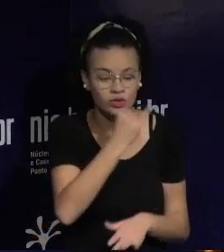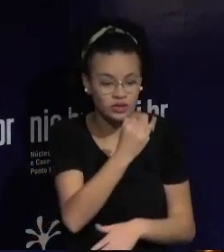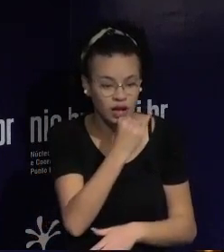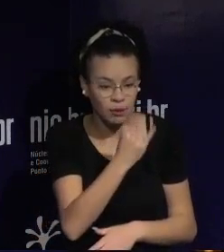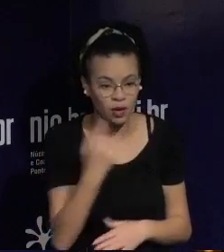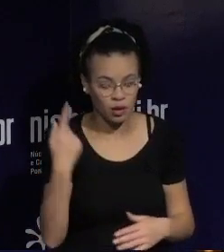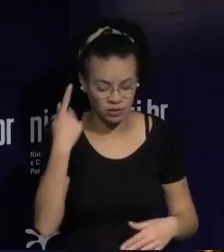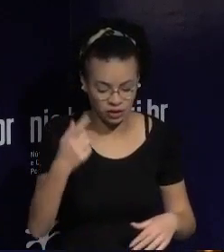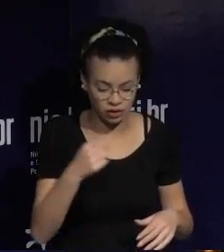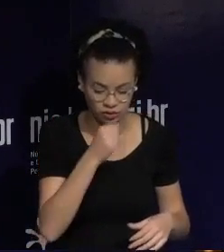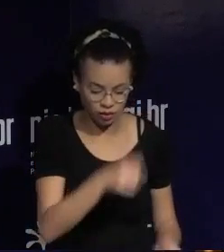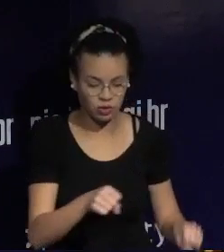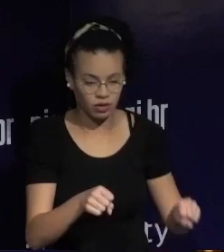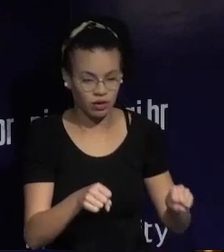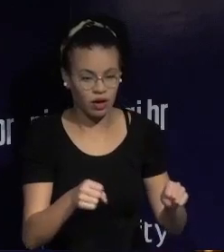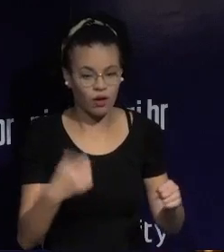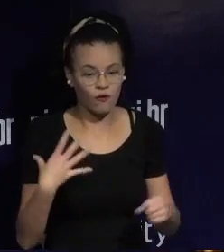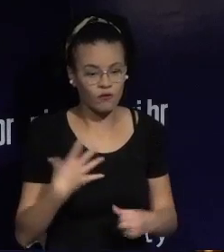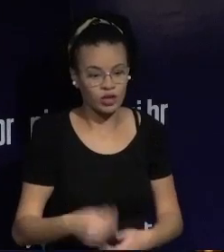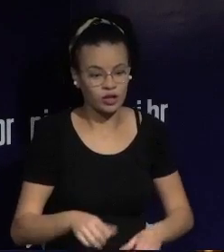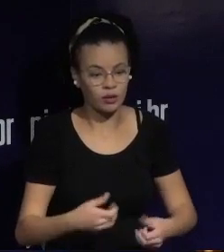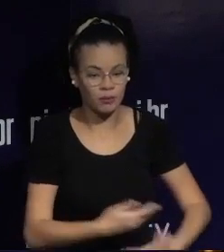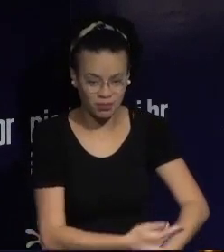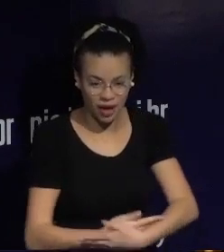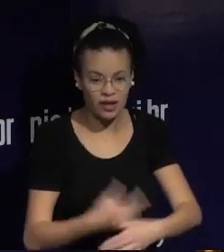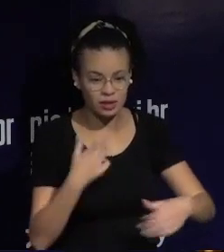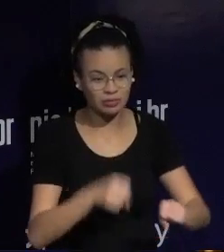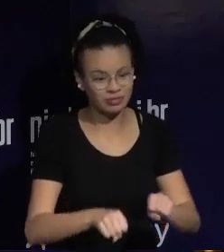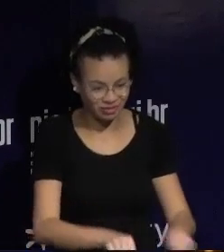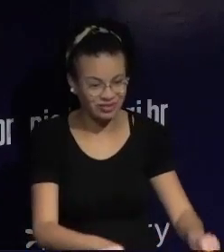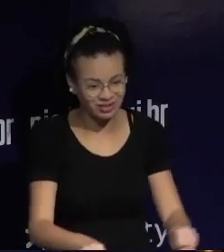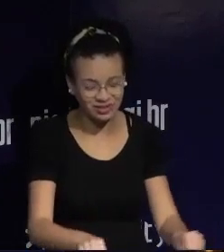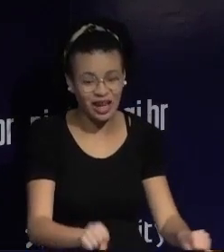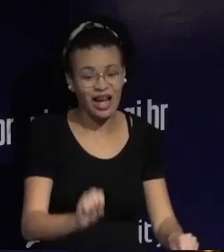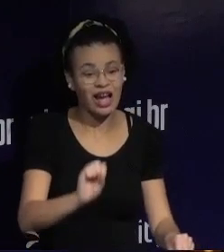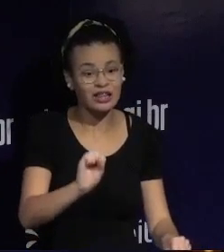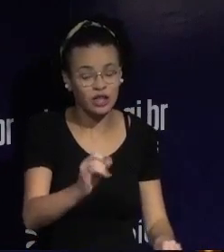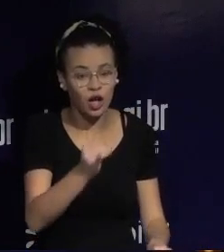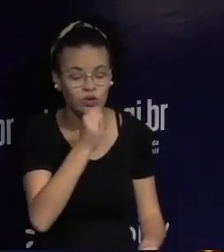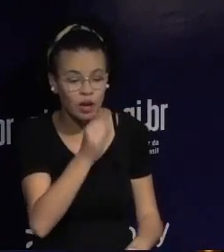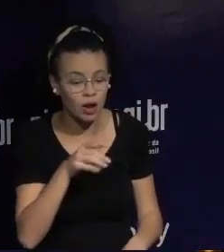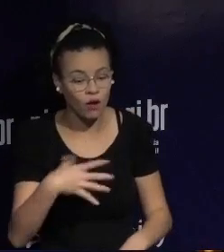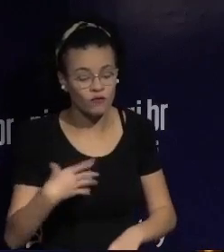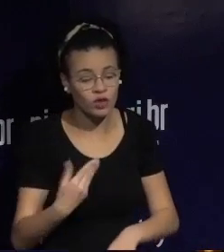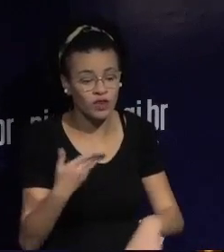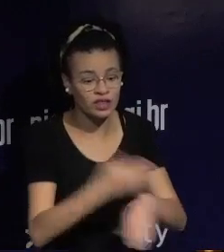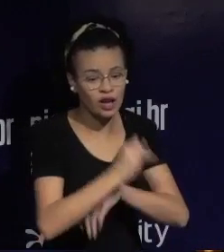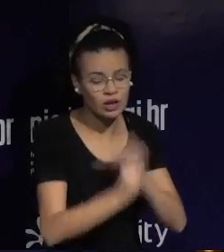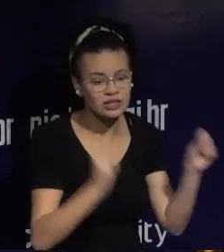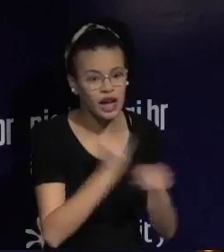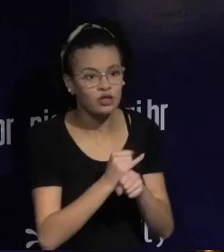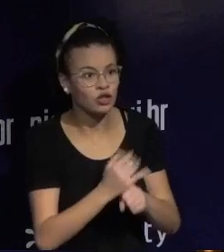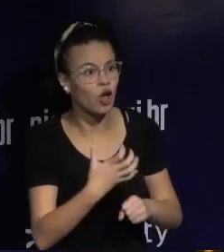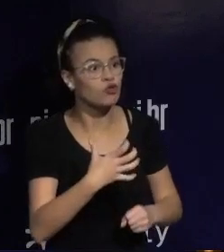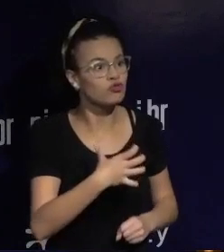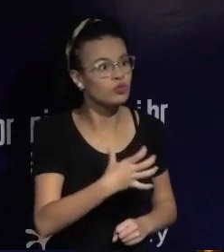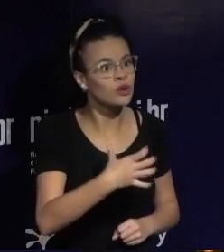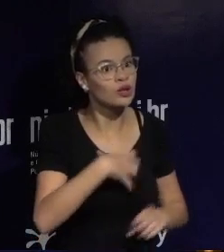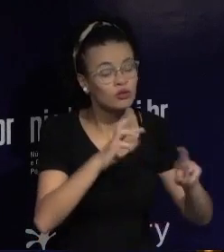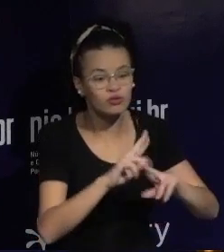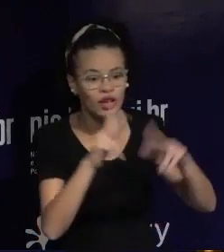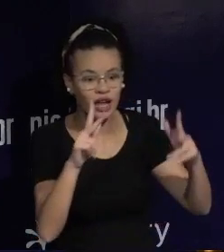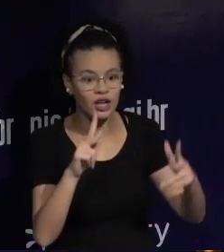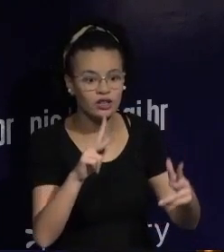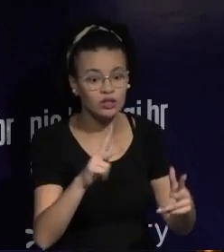carrinho de bebê nas ruas e calçadas todas esburacadas, né? Você tem um filho que vai acessar um site com uma linguagem diferenciada. Então, tem